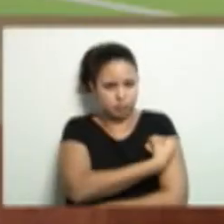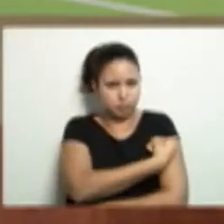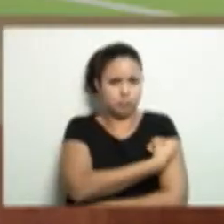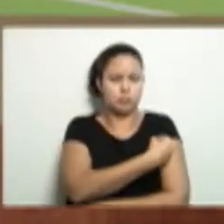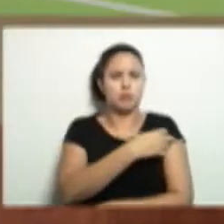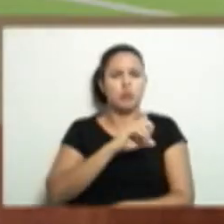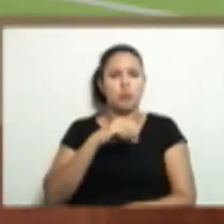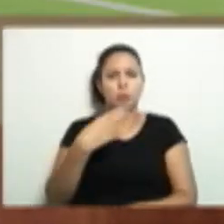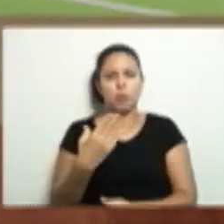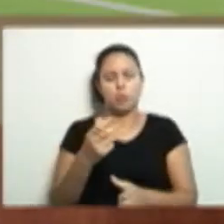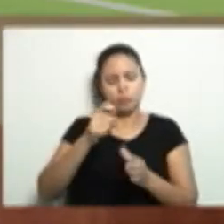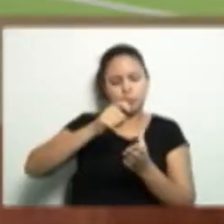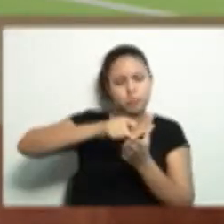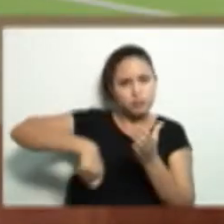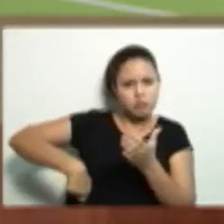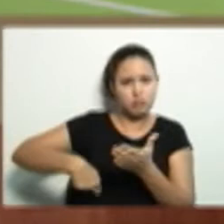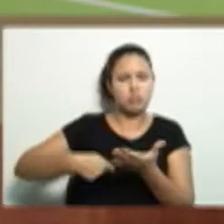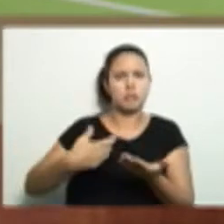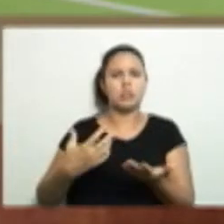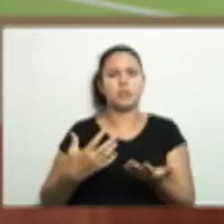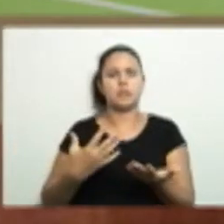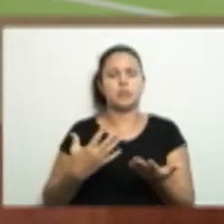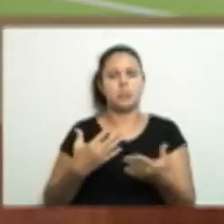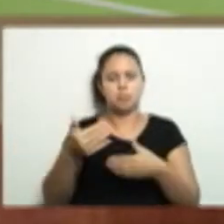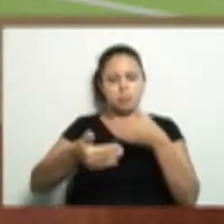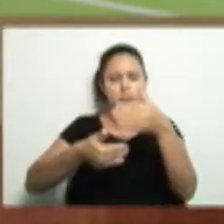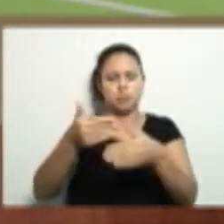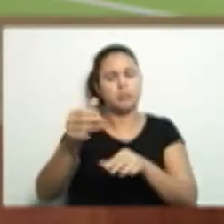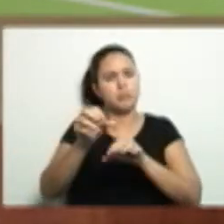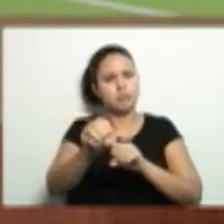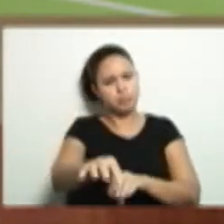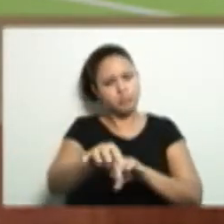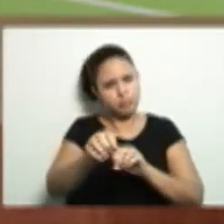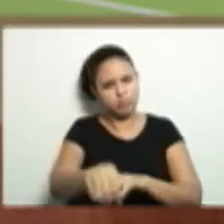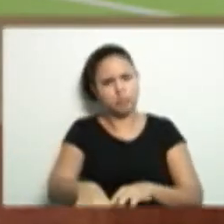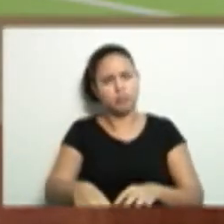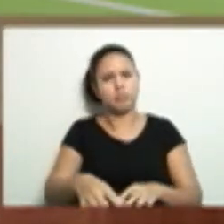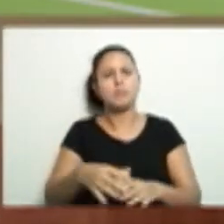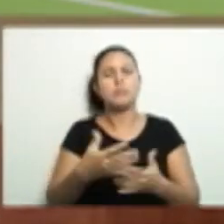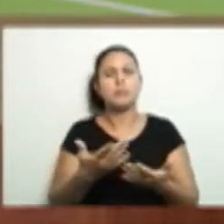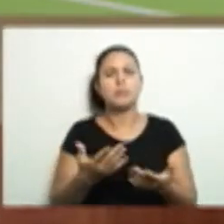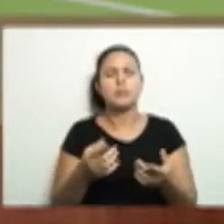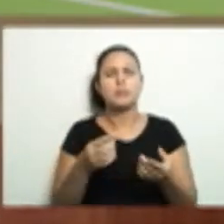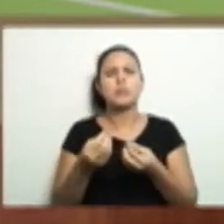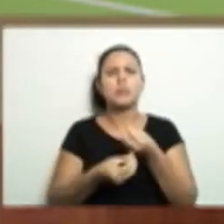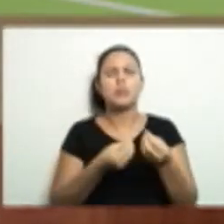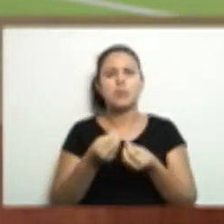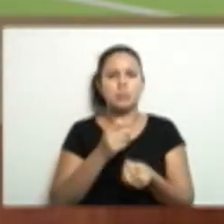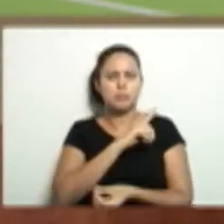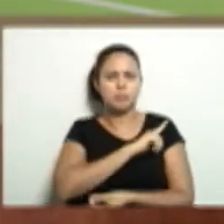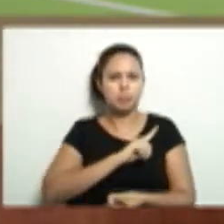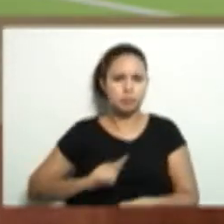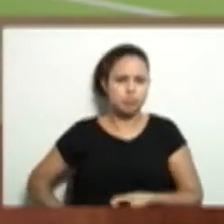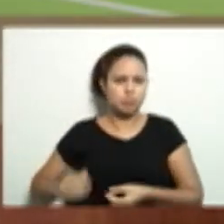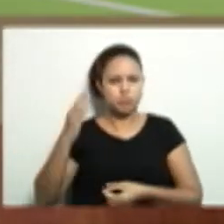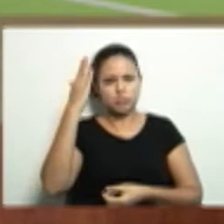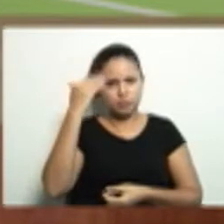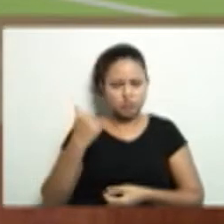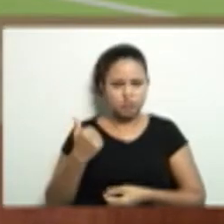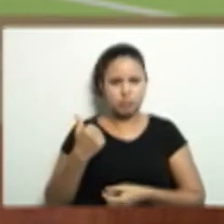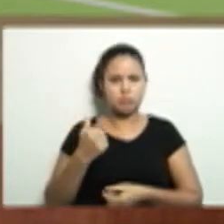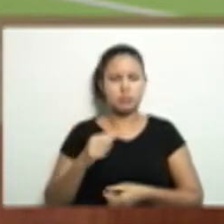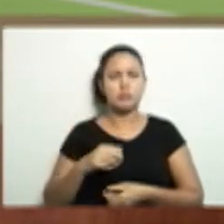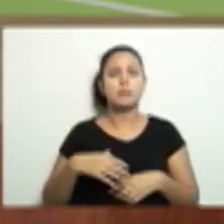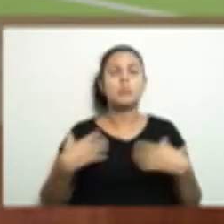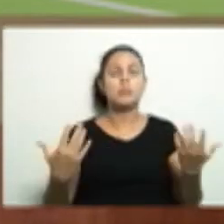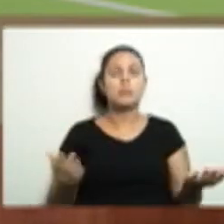desenvolvimento regional, de desenvolvimento da educação, como que ele vai saber isso? Como que ele vai saber qual política pública adotar e